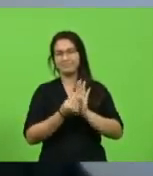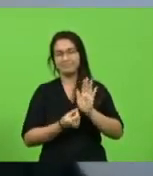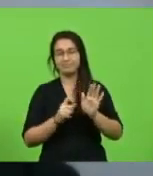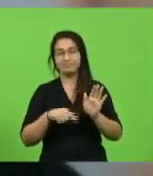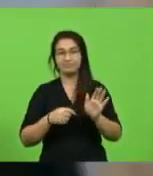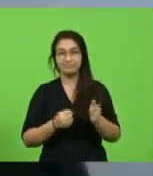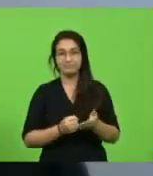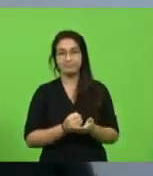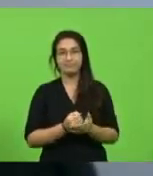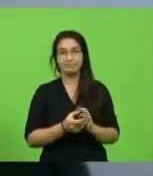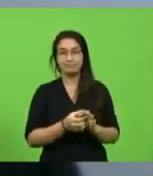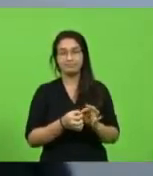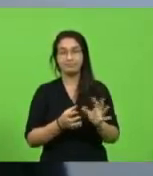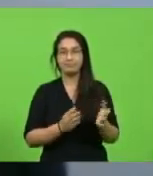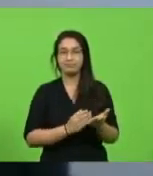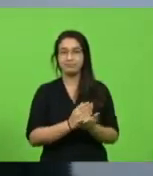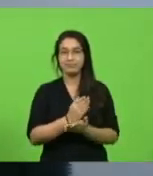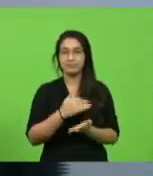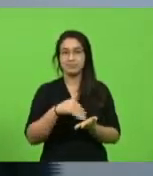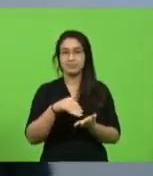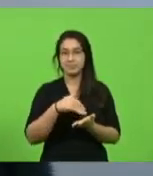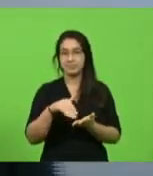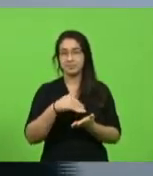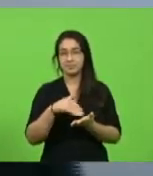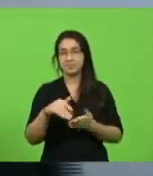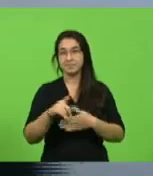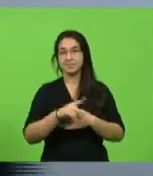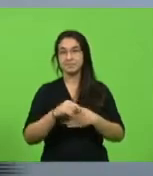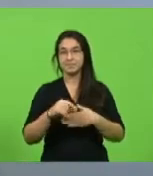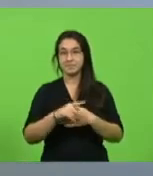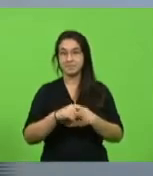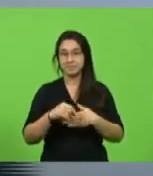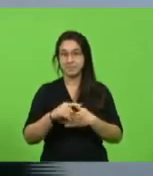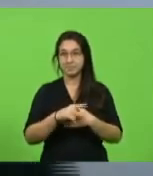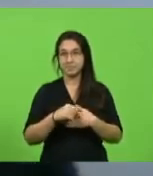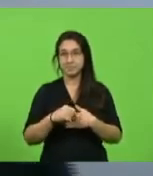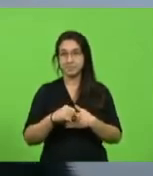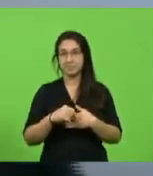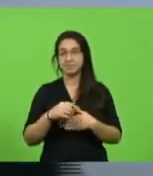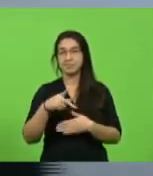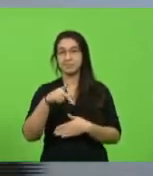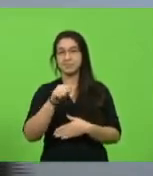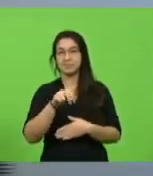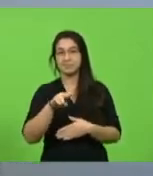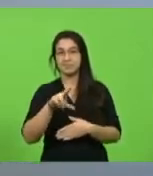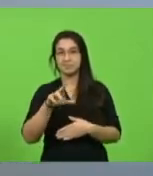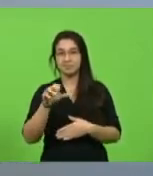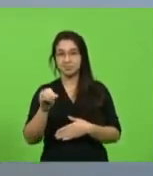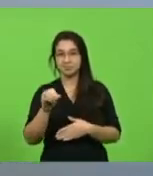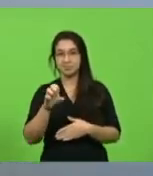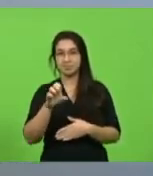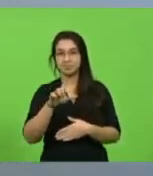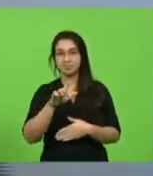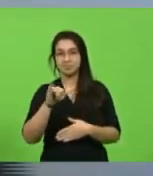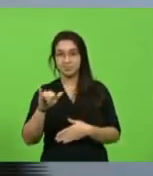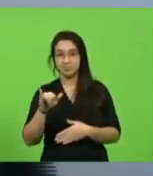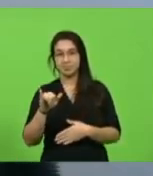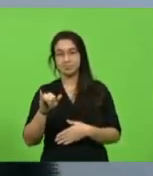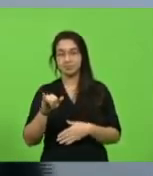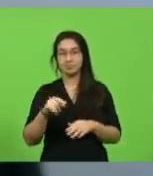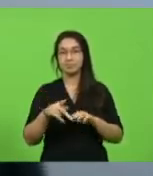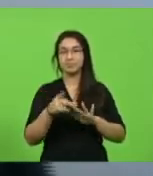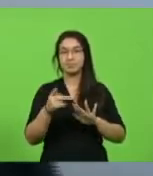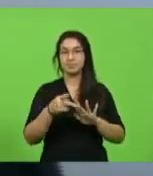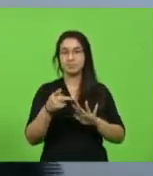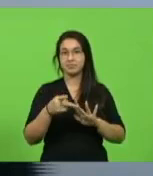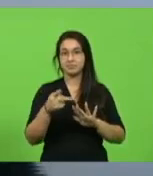autorizado pelo próprio secretário de Estado da Fazenda, senhor Paulo Eli, por meio da portaria 76-2020, conforme se